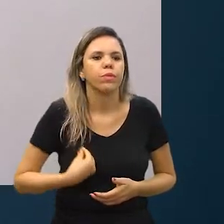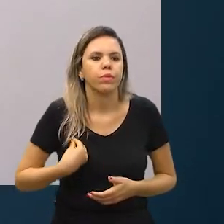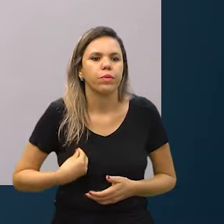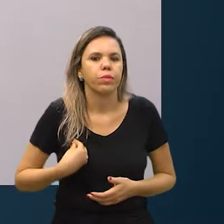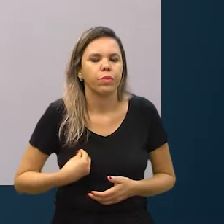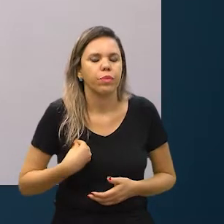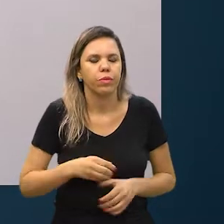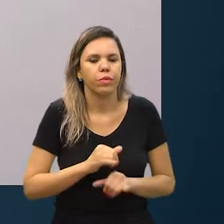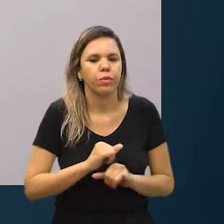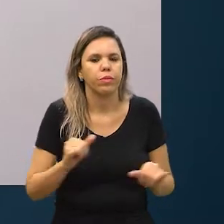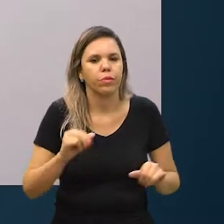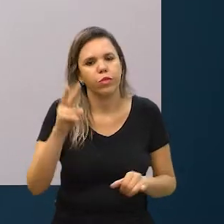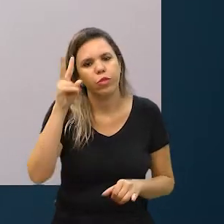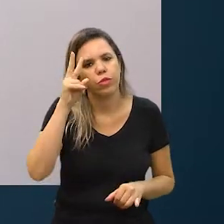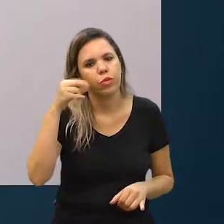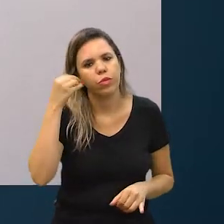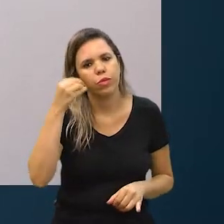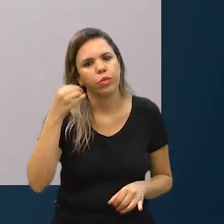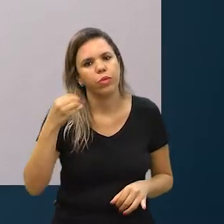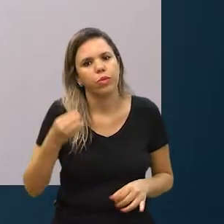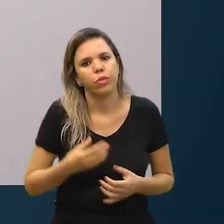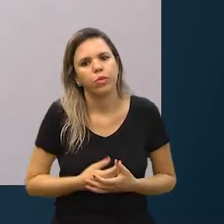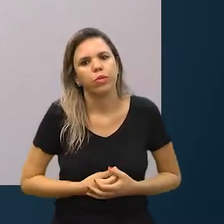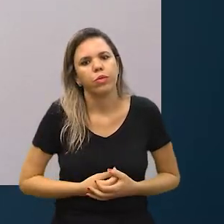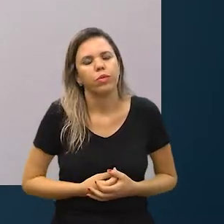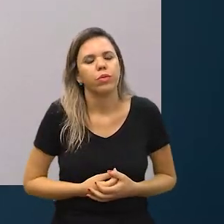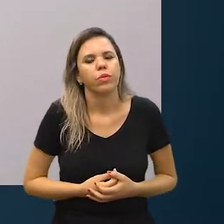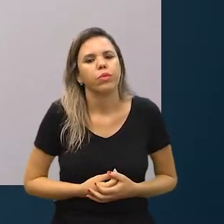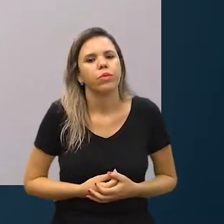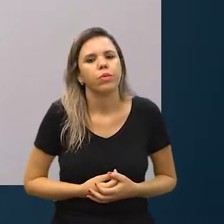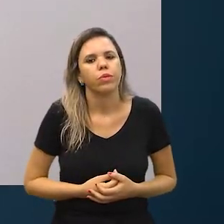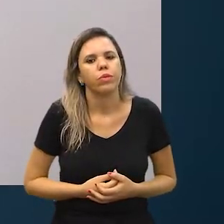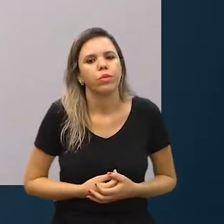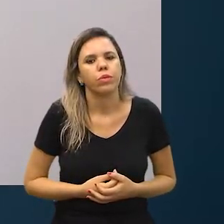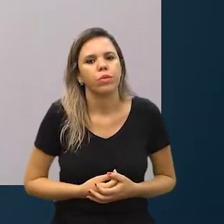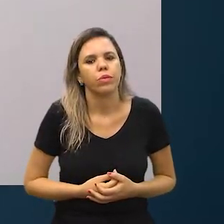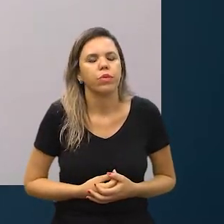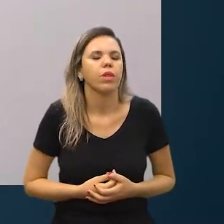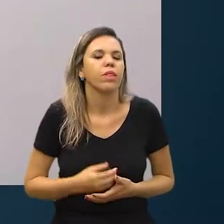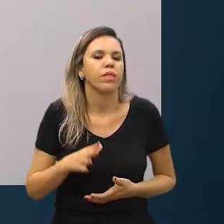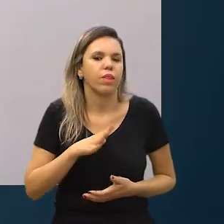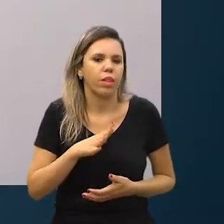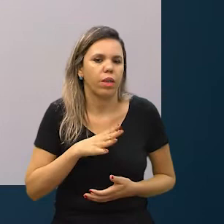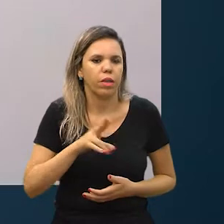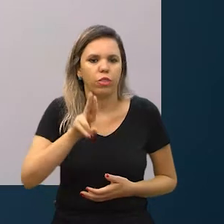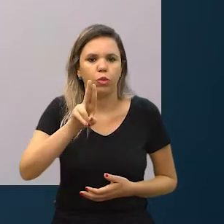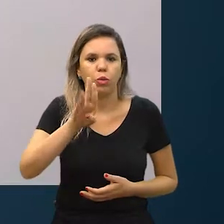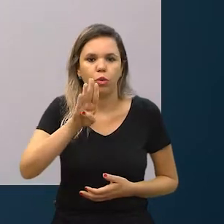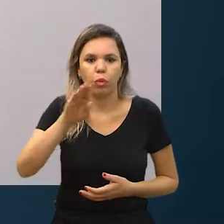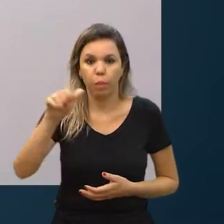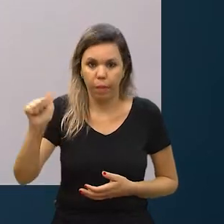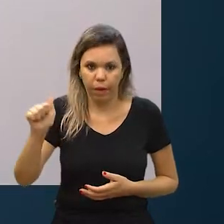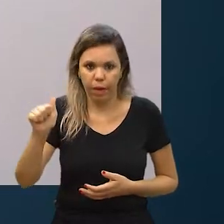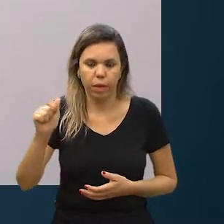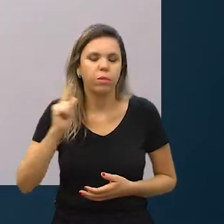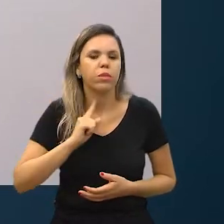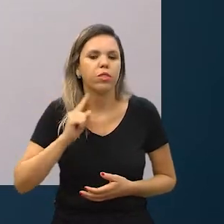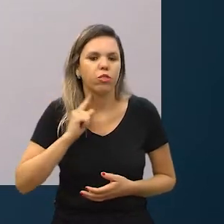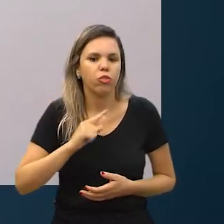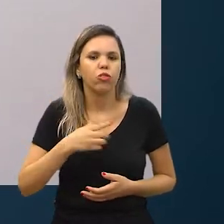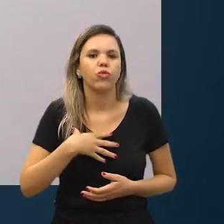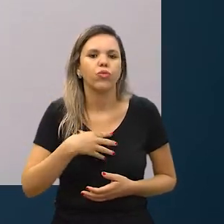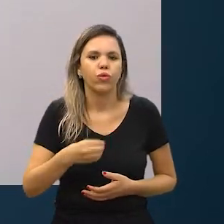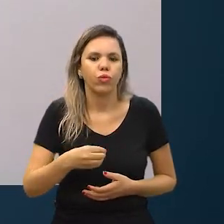um pouquinho da minha história para todos. Bom, eu sou natural de Ubá, Minas Gerais, sou filha e neta de